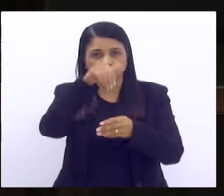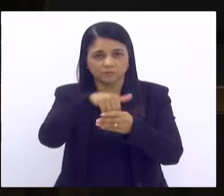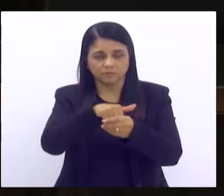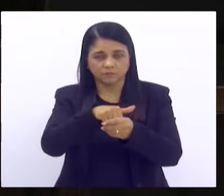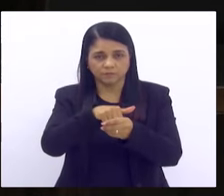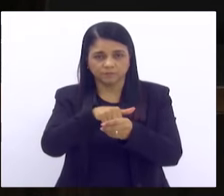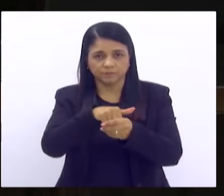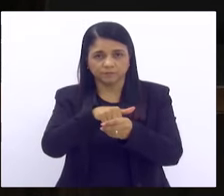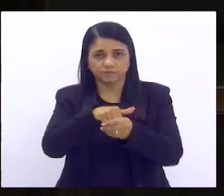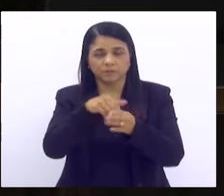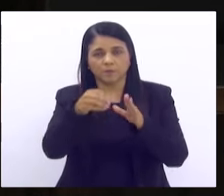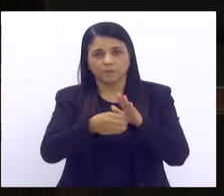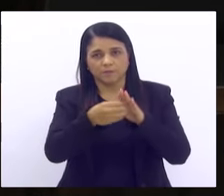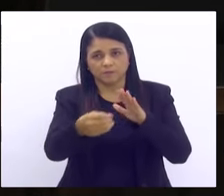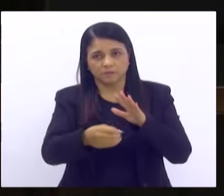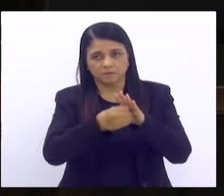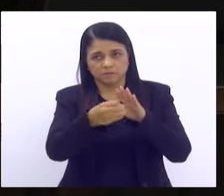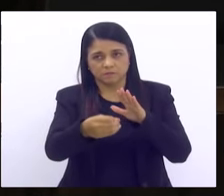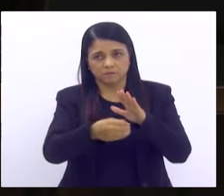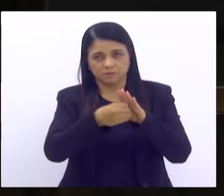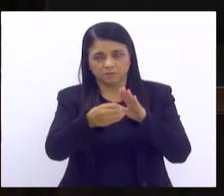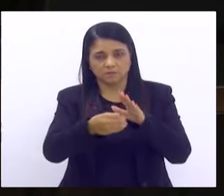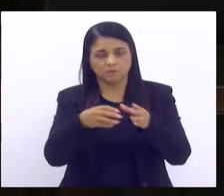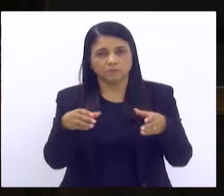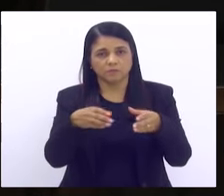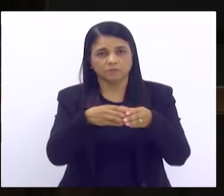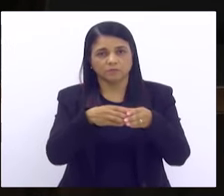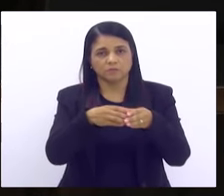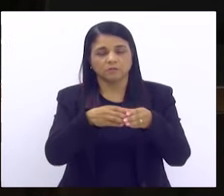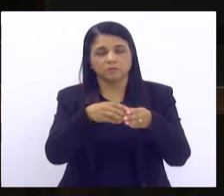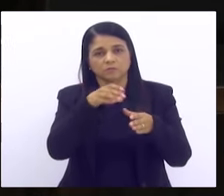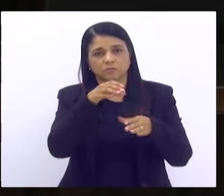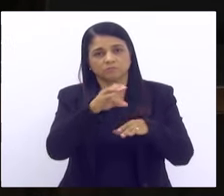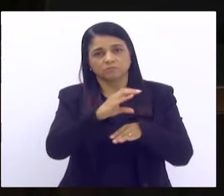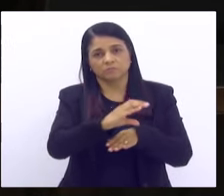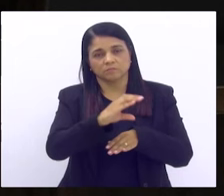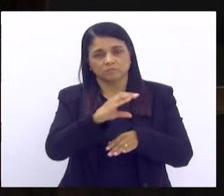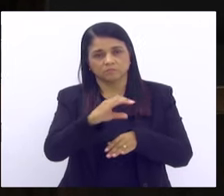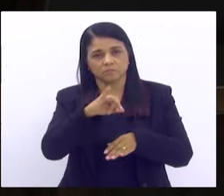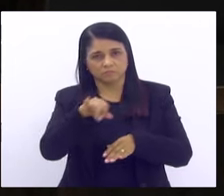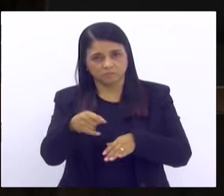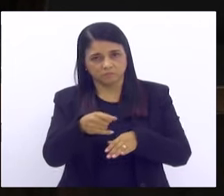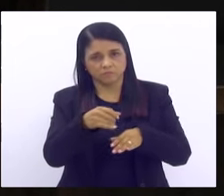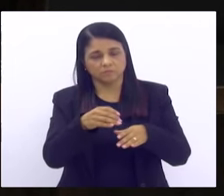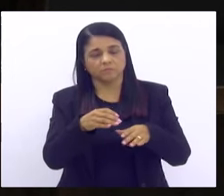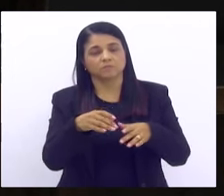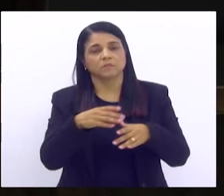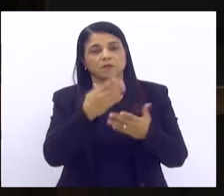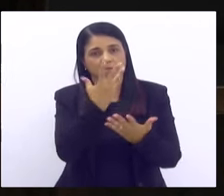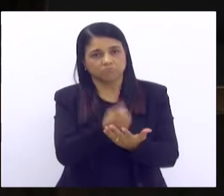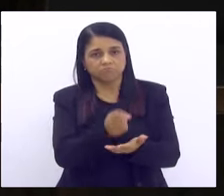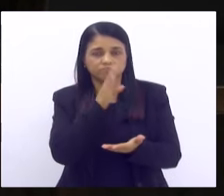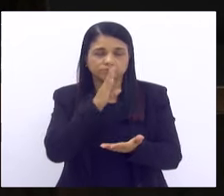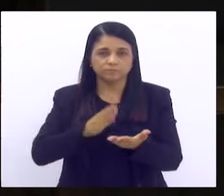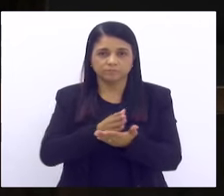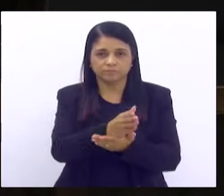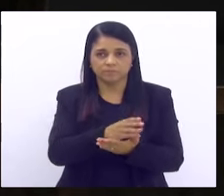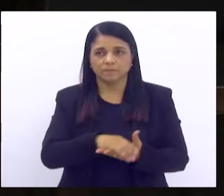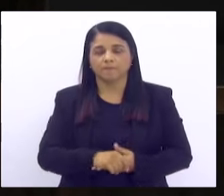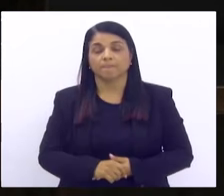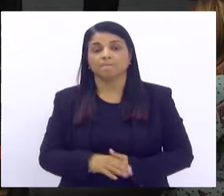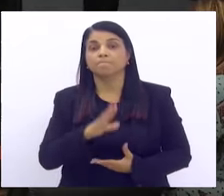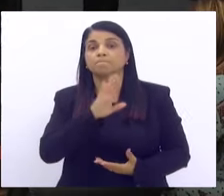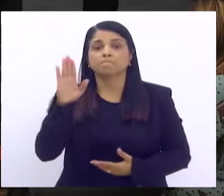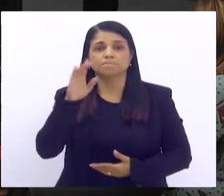votação, o parecer da Comissão de Constituição e Justiça. Senhores que aprovam, permaneçam como estão, aprovado. Senhora